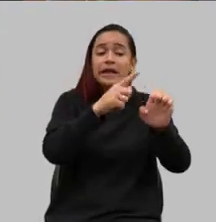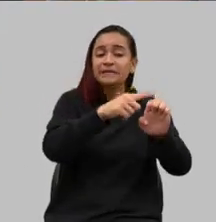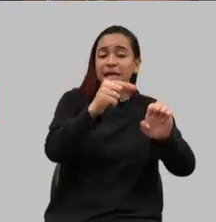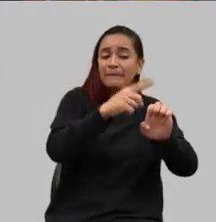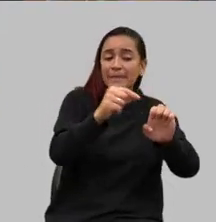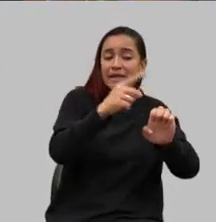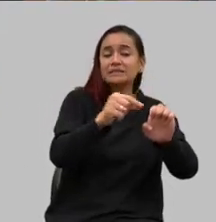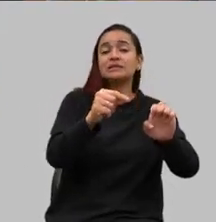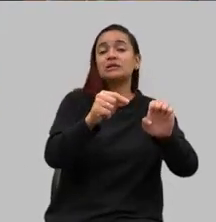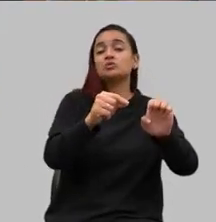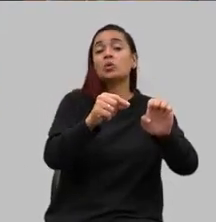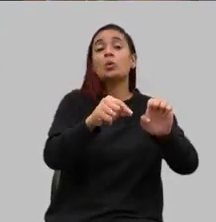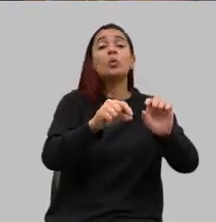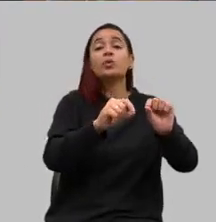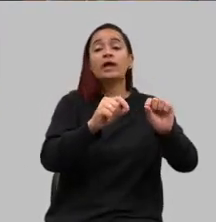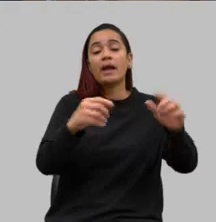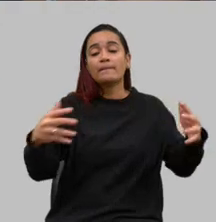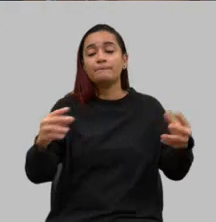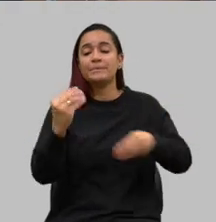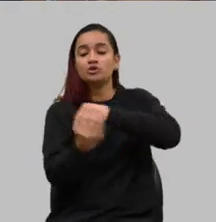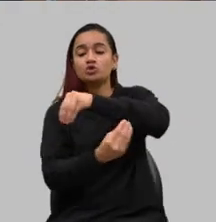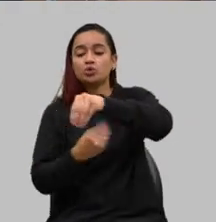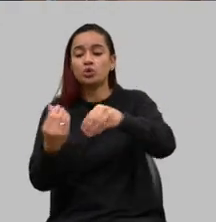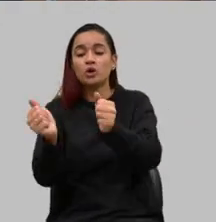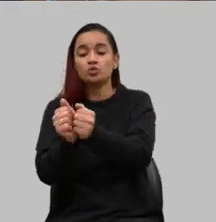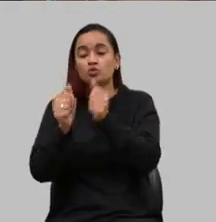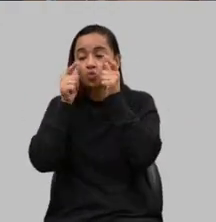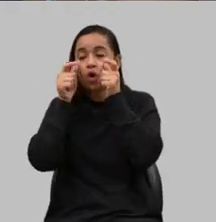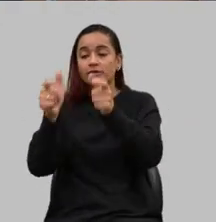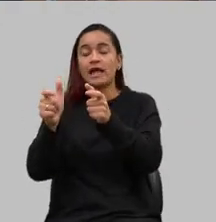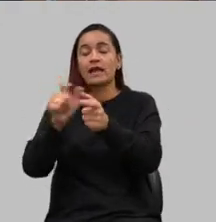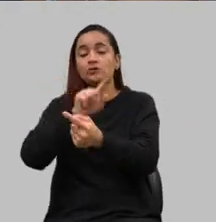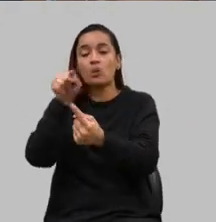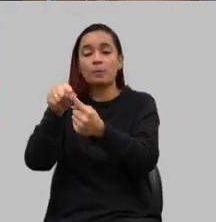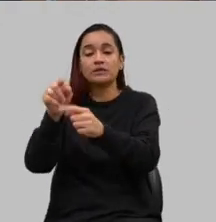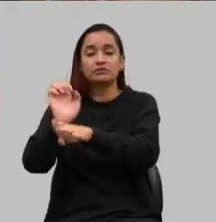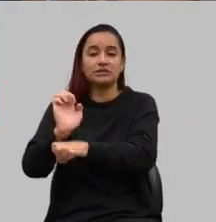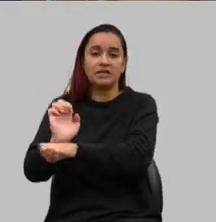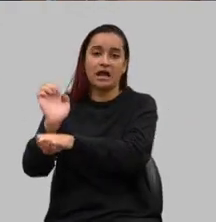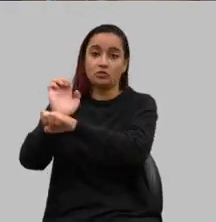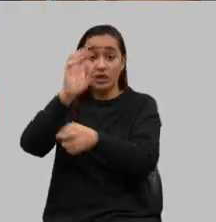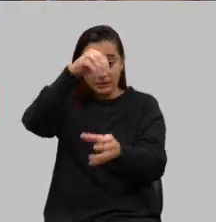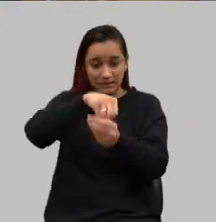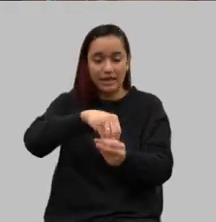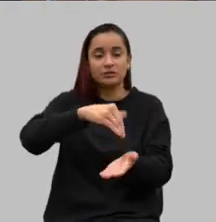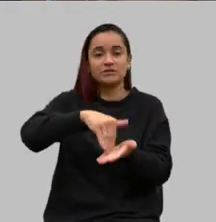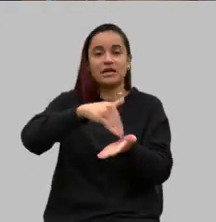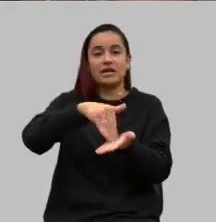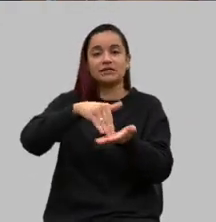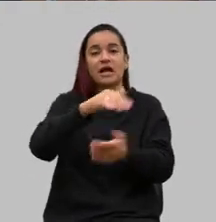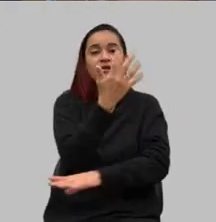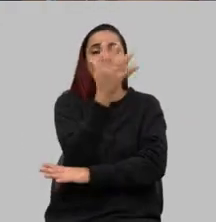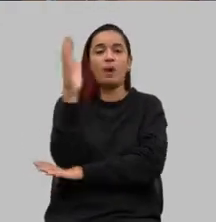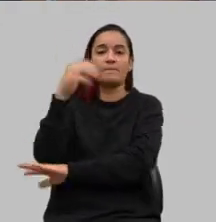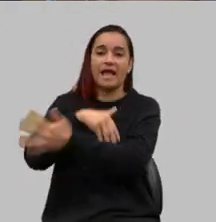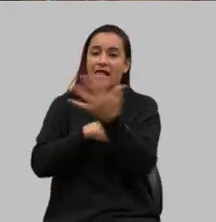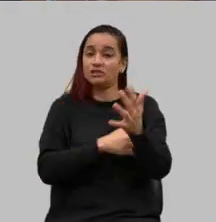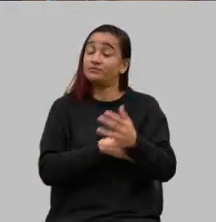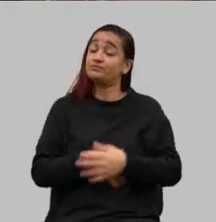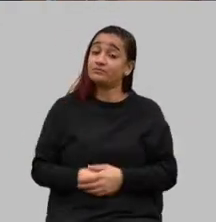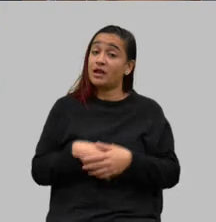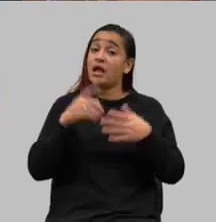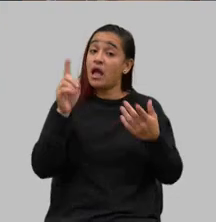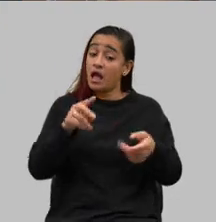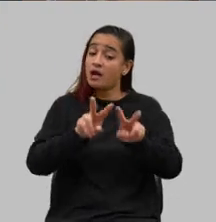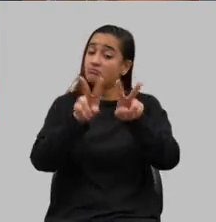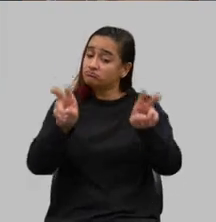com o interesse do Estado dentro da secretaria do meio ambiente Esse é um ponto e é uma questão estratégica hoje